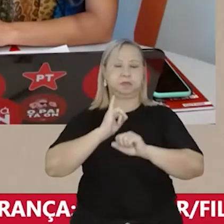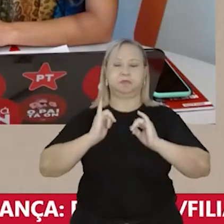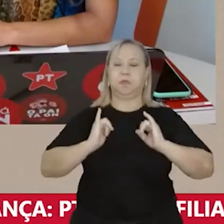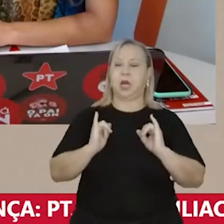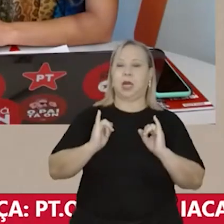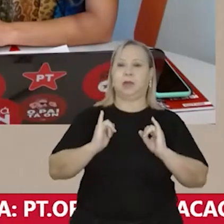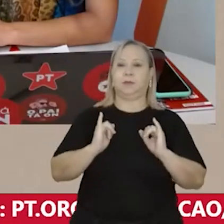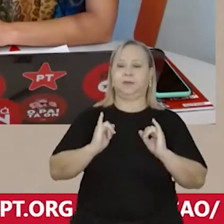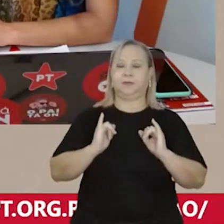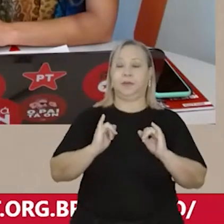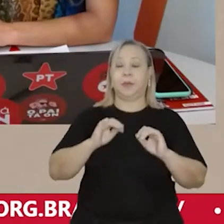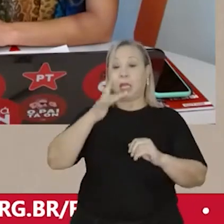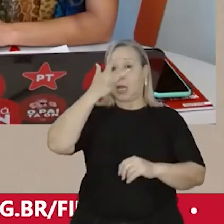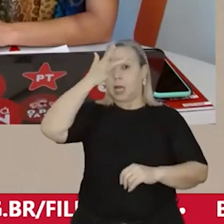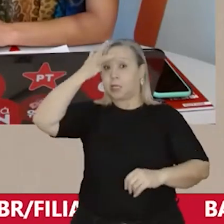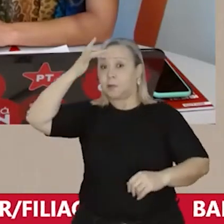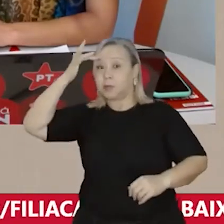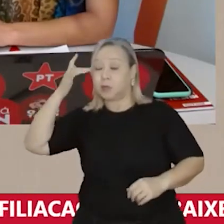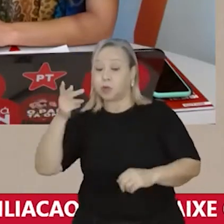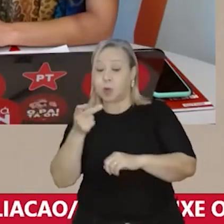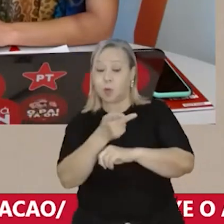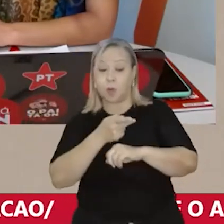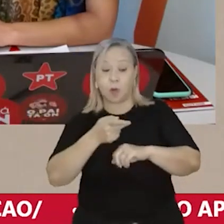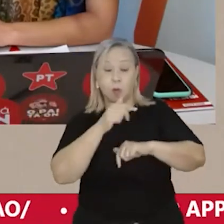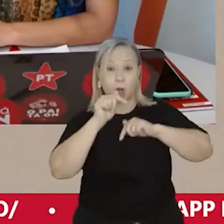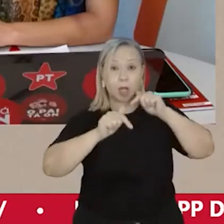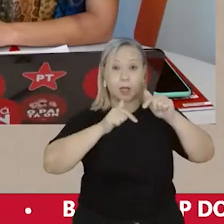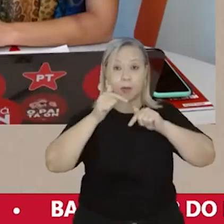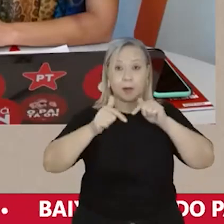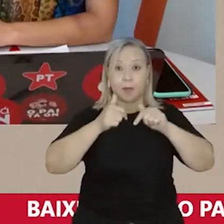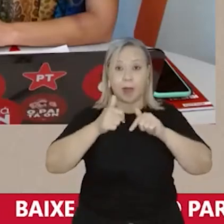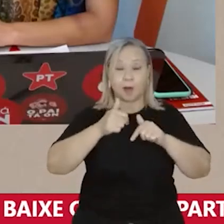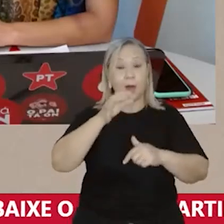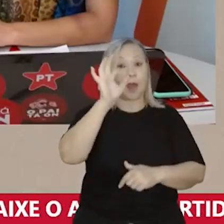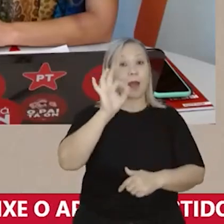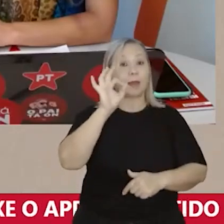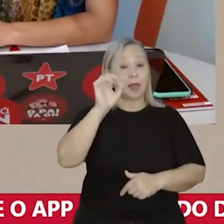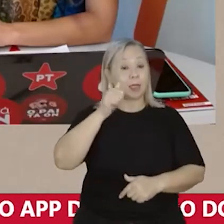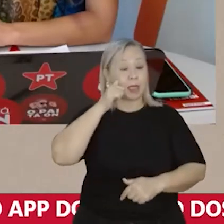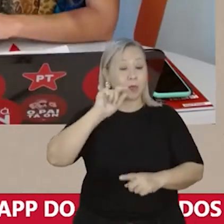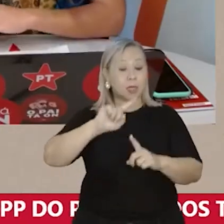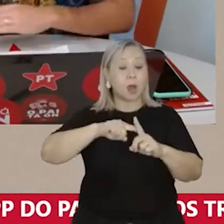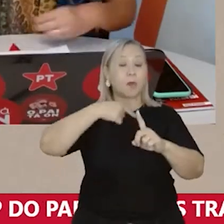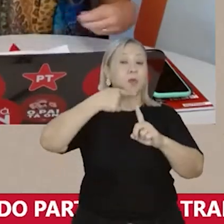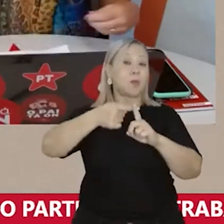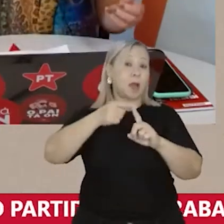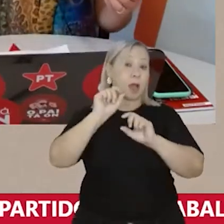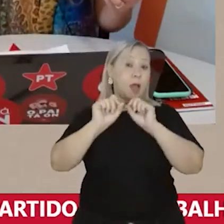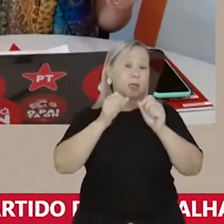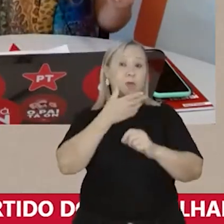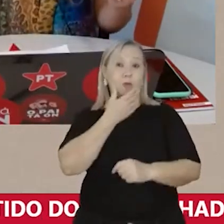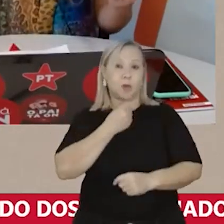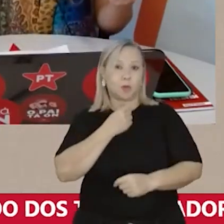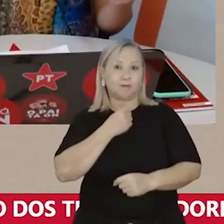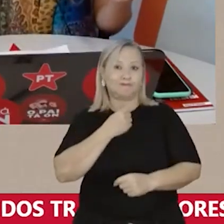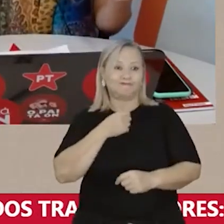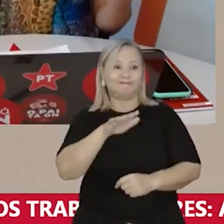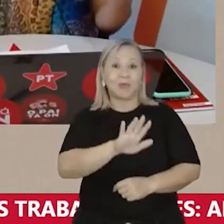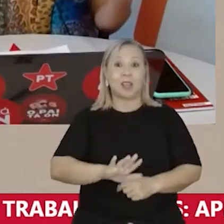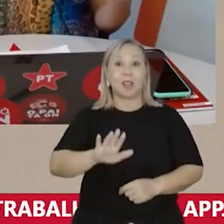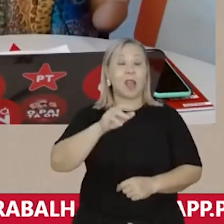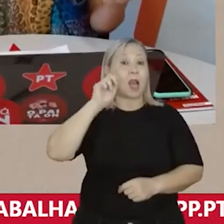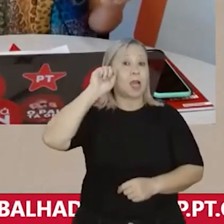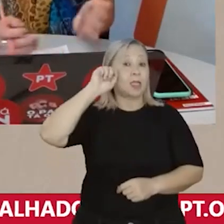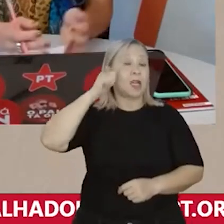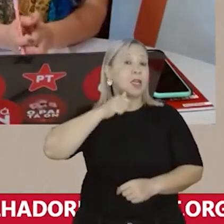a taxa de desemprego entre as mulheres é o dobro dos homens. E entre as mulheres negras o